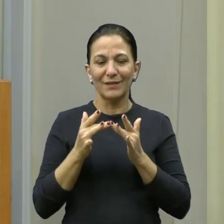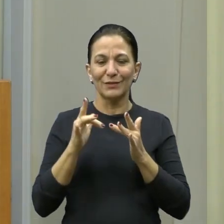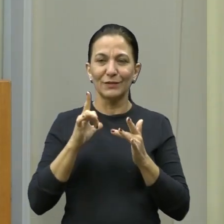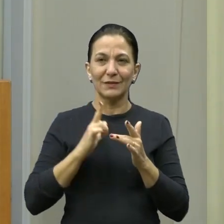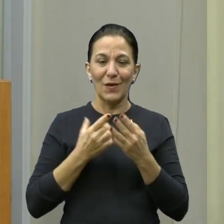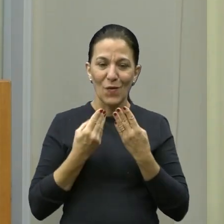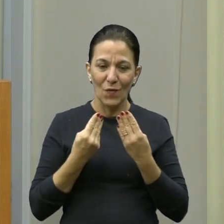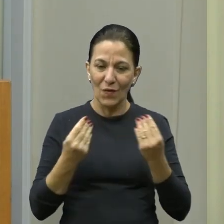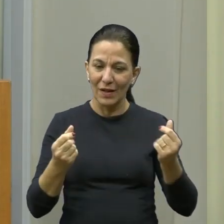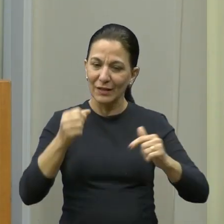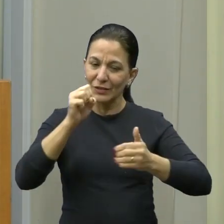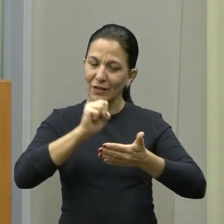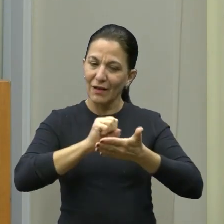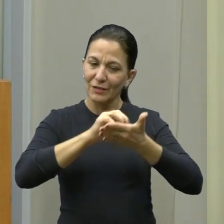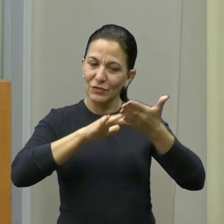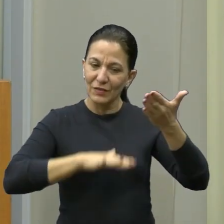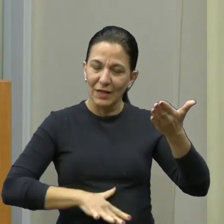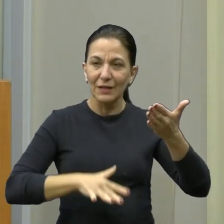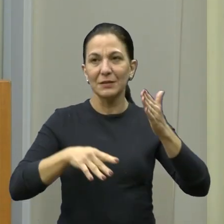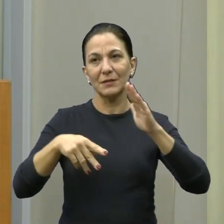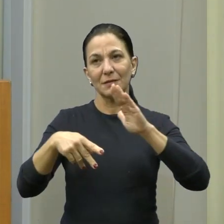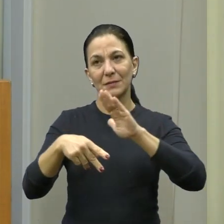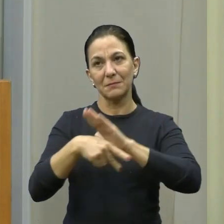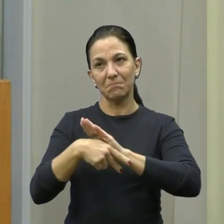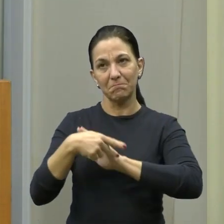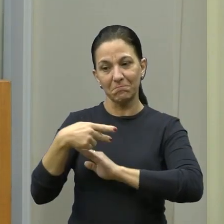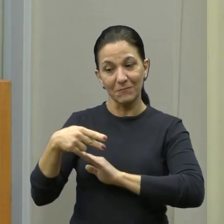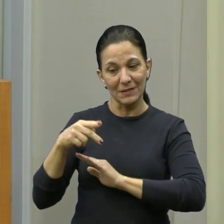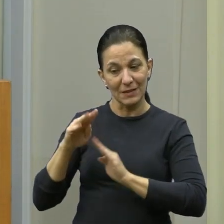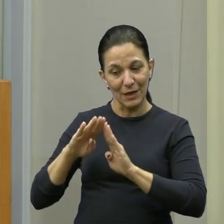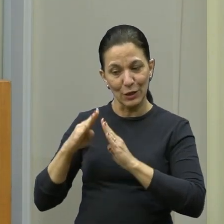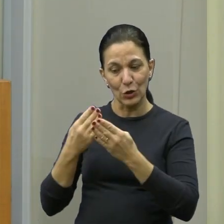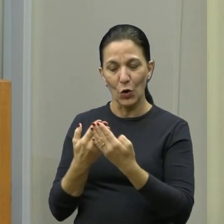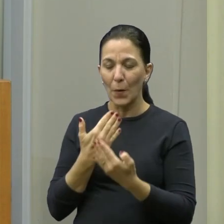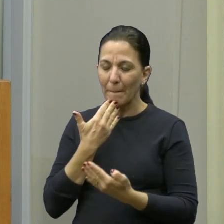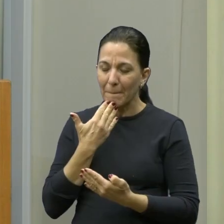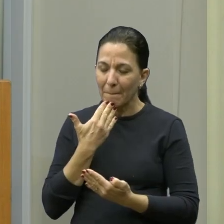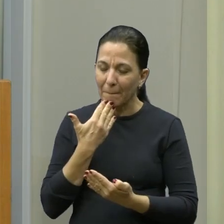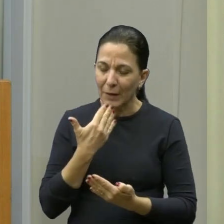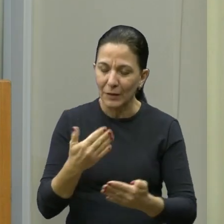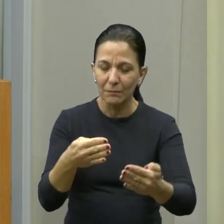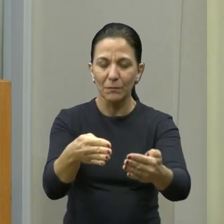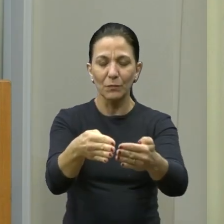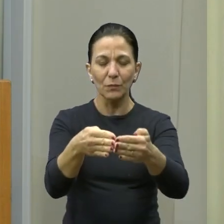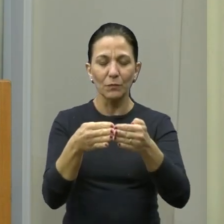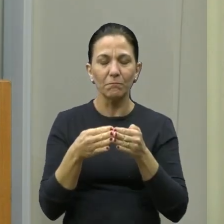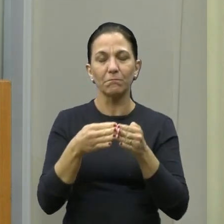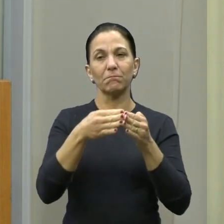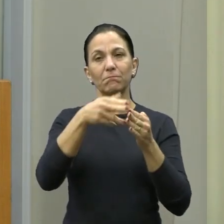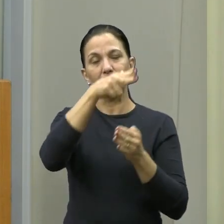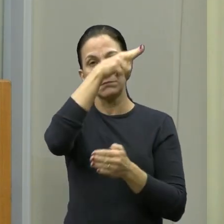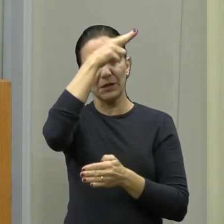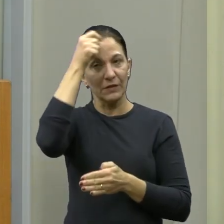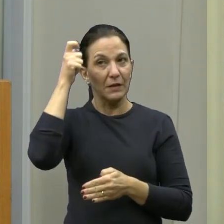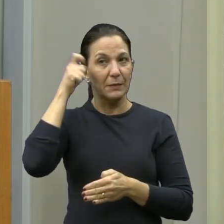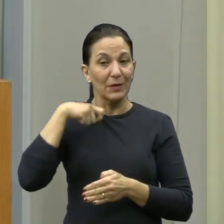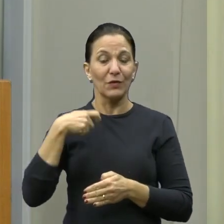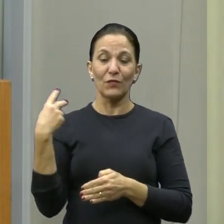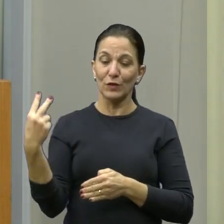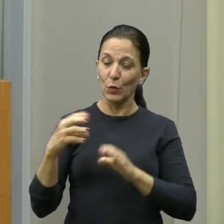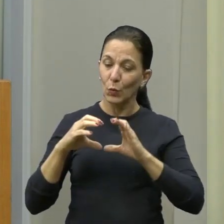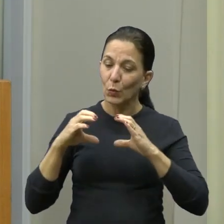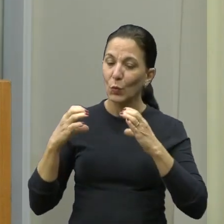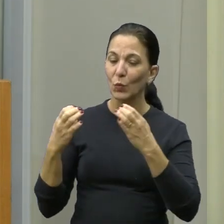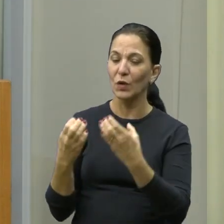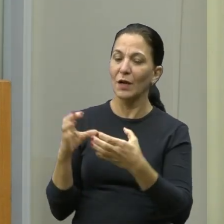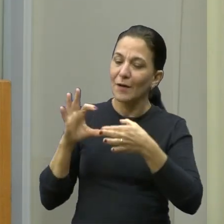qualidade das atividades oferecidas ali. Então, esse é meu apelo, prefeito Lapena. Valorize as comunidades, valorize